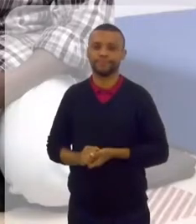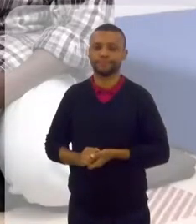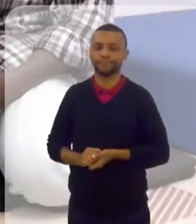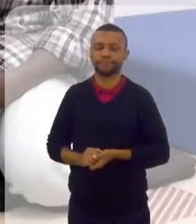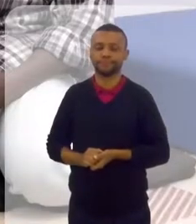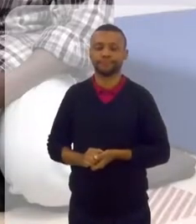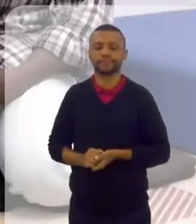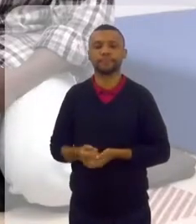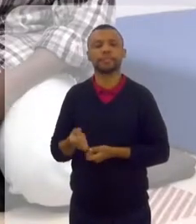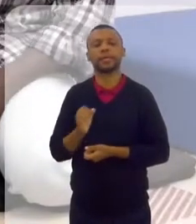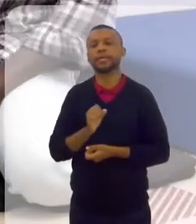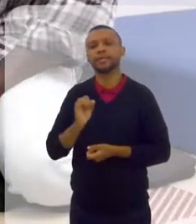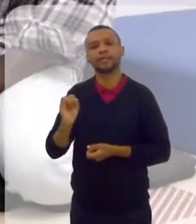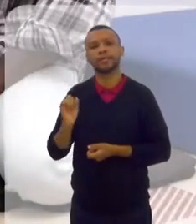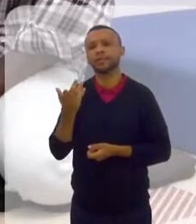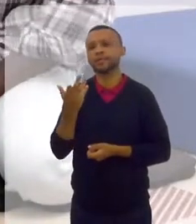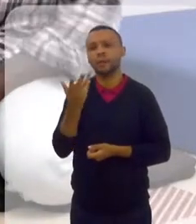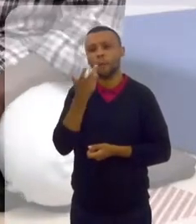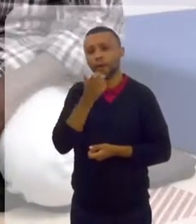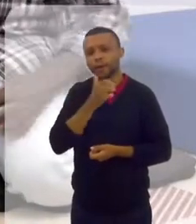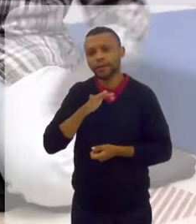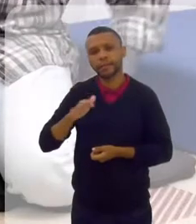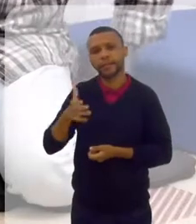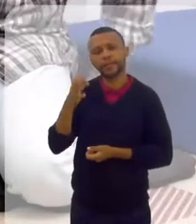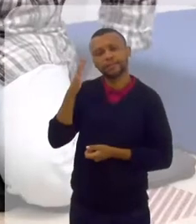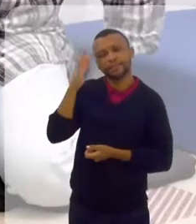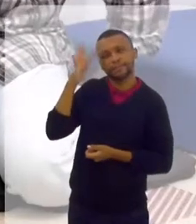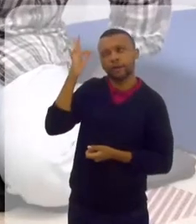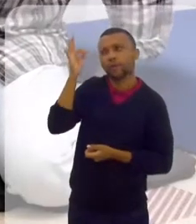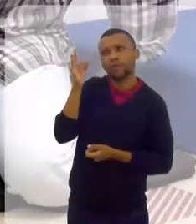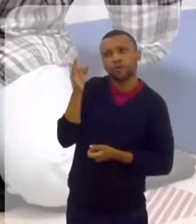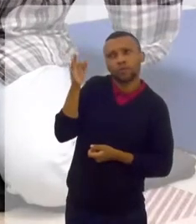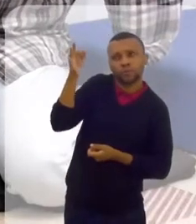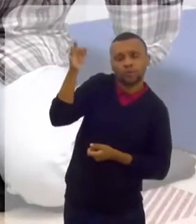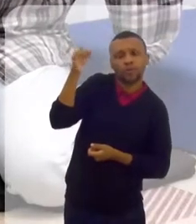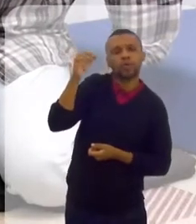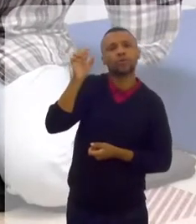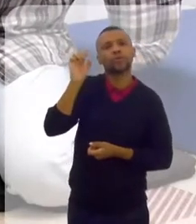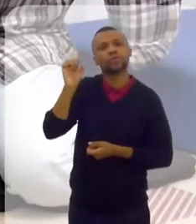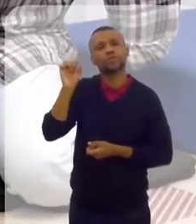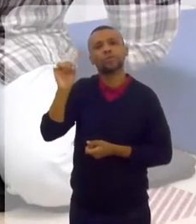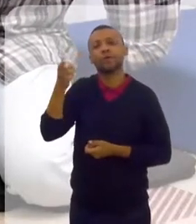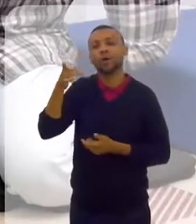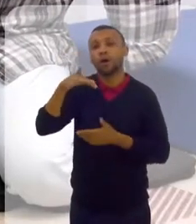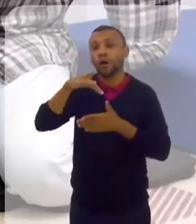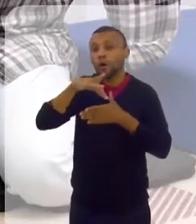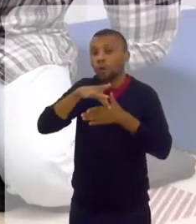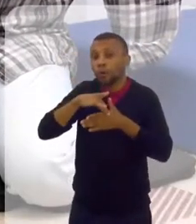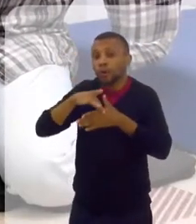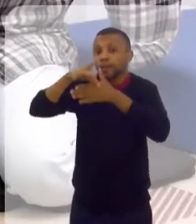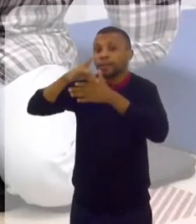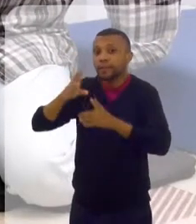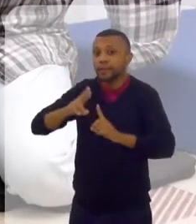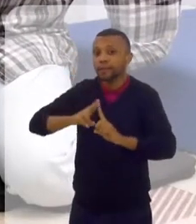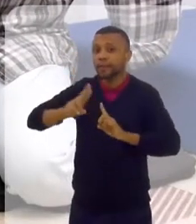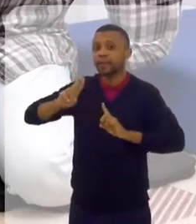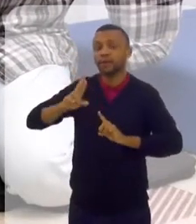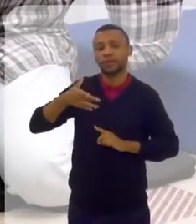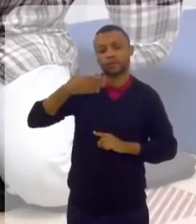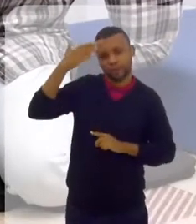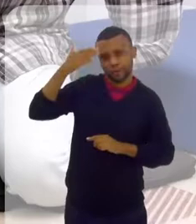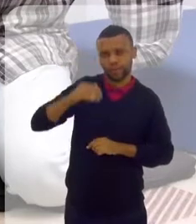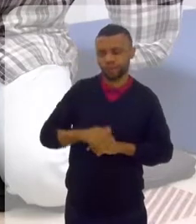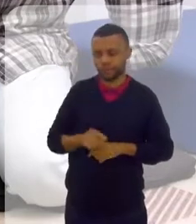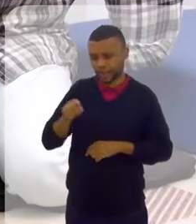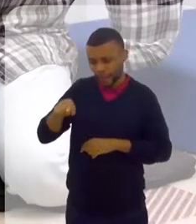uma criança ela quiser se tornar futuramente um sheikh, um sheik, ela